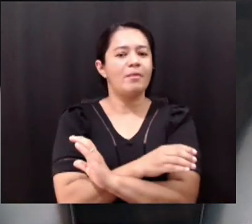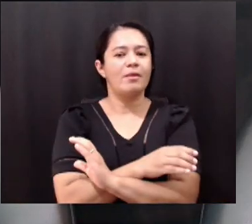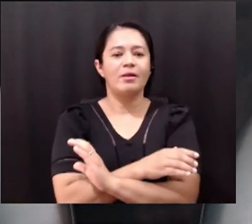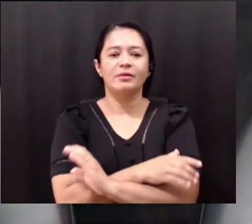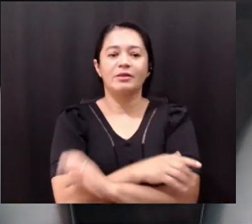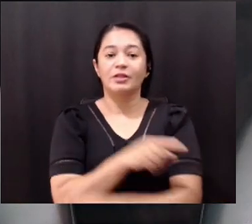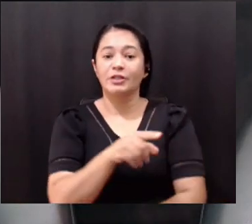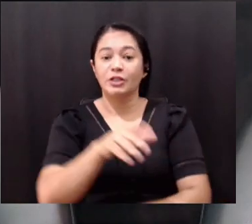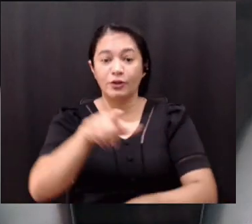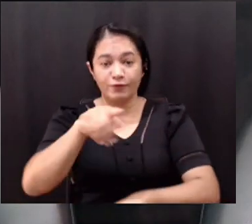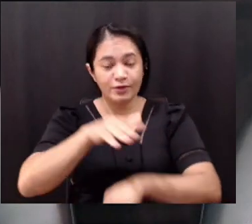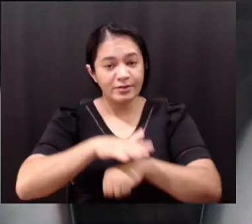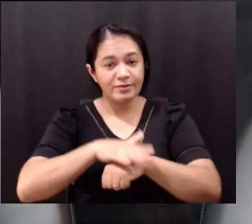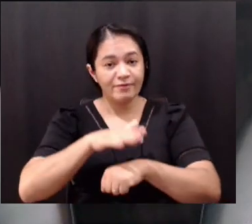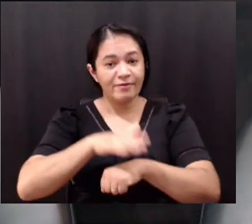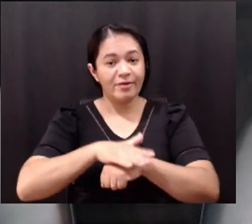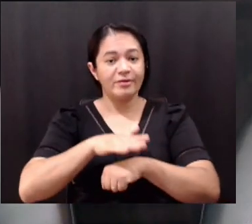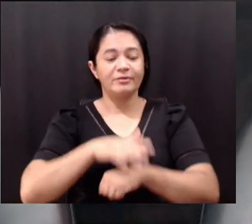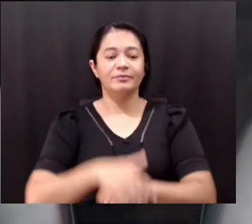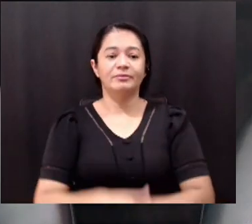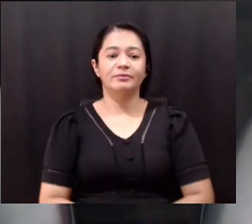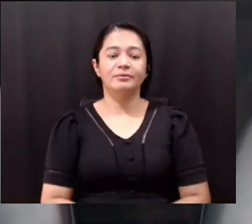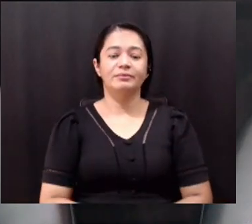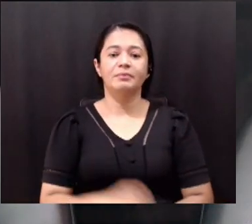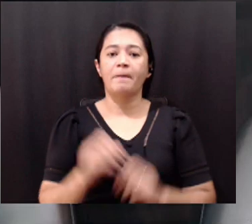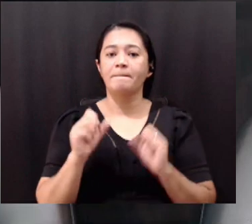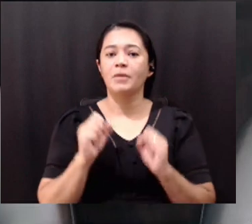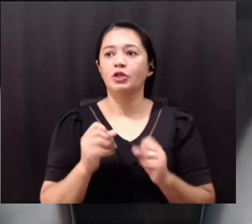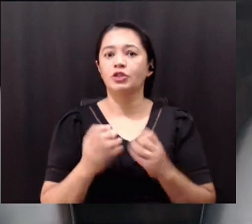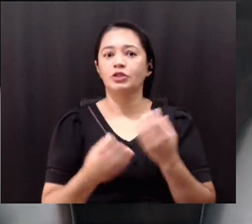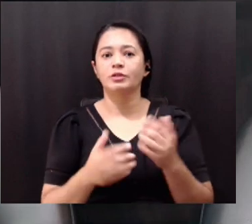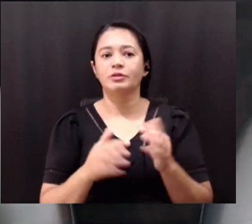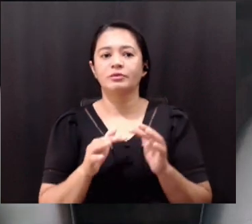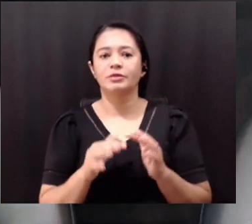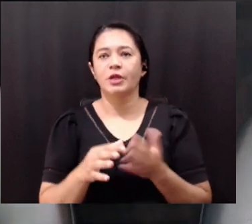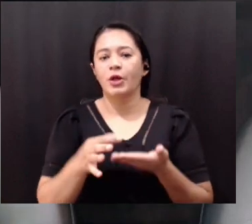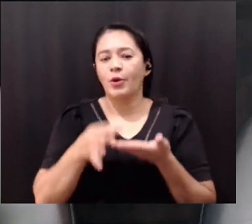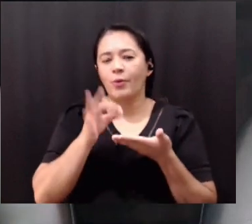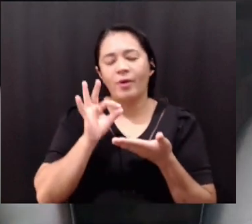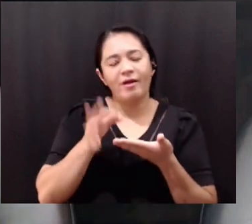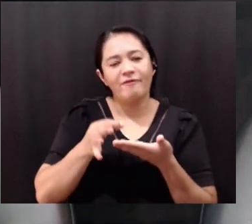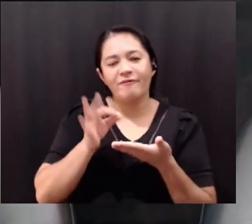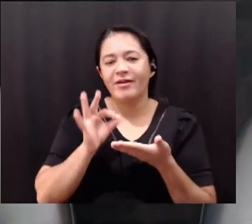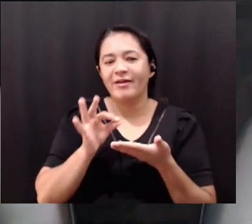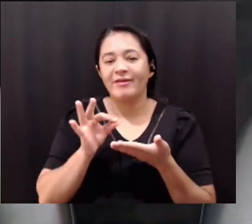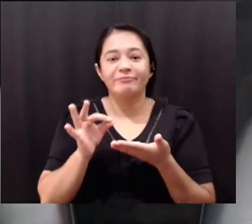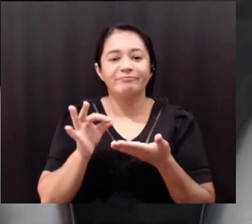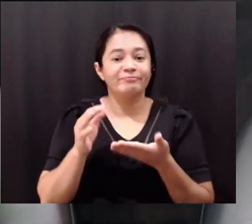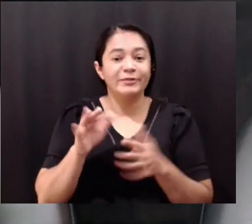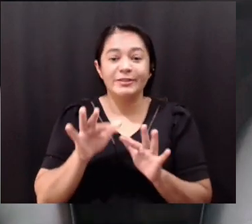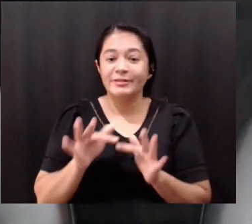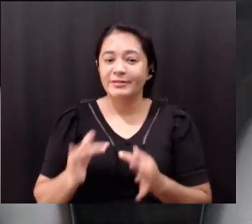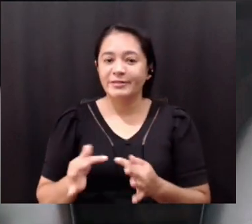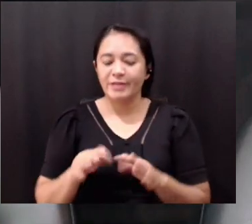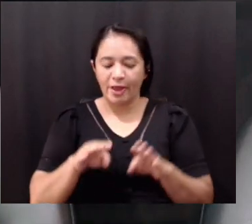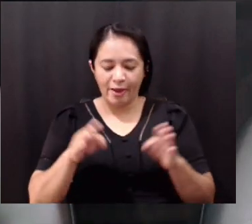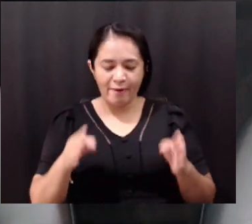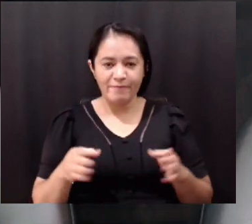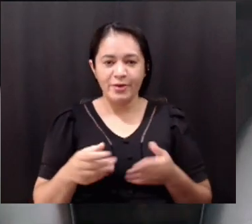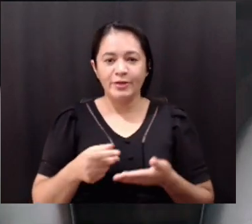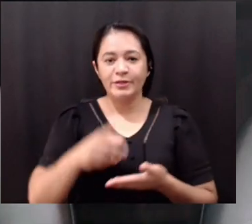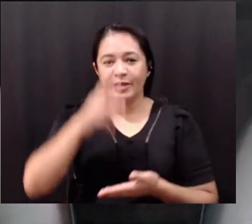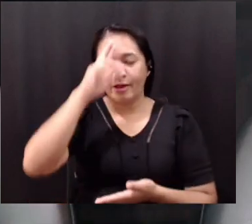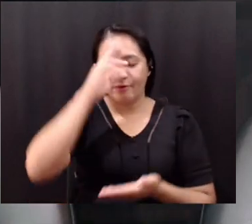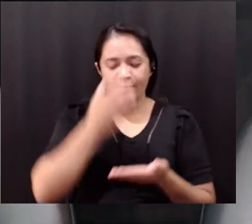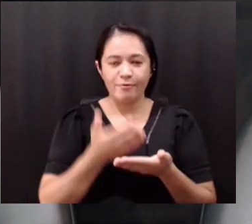fazendo, que pode ser de um simples tomar café, né, com uma mesa, um almoço, prestar atenção ali